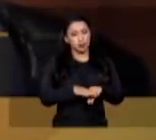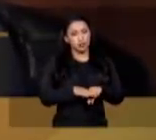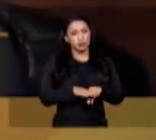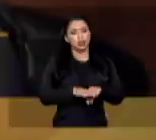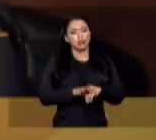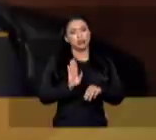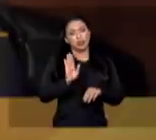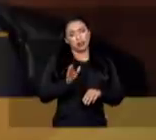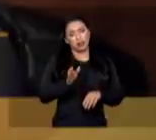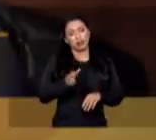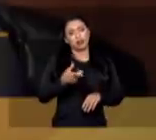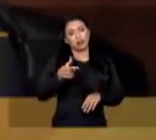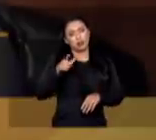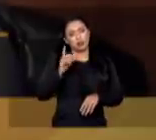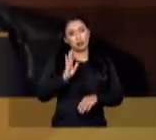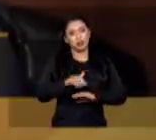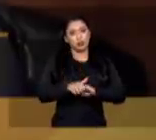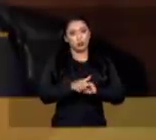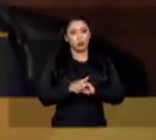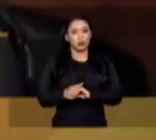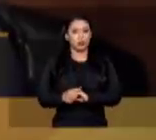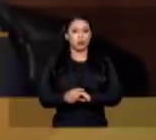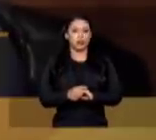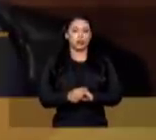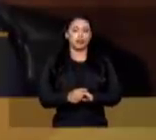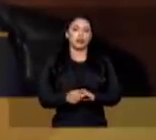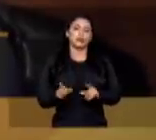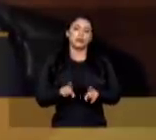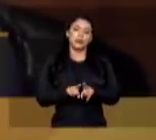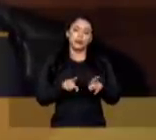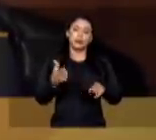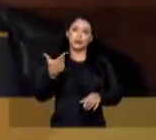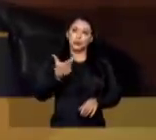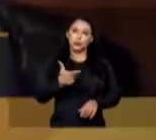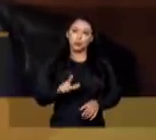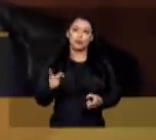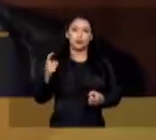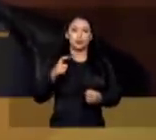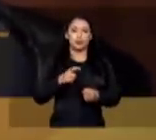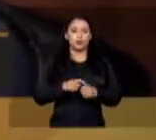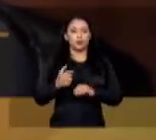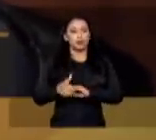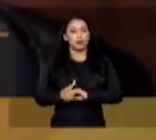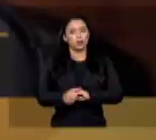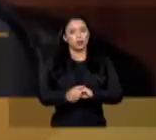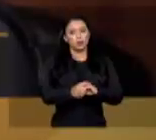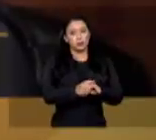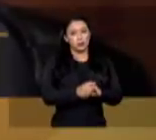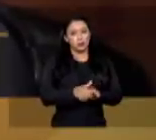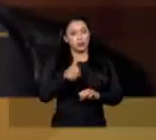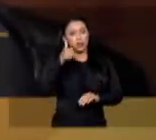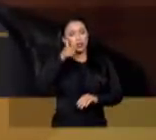já houvera anteriormente me manifestado, mas volto a reiterar meus cumprimentos às senhoras ministras, aos